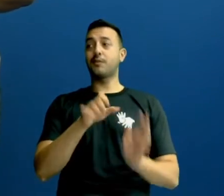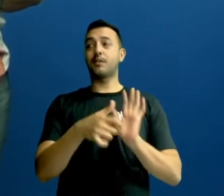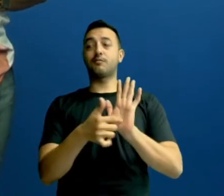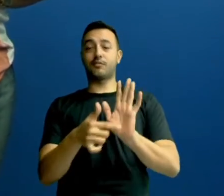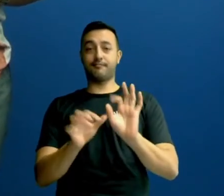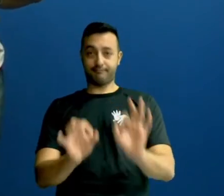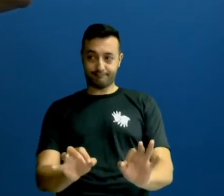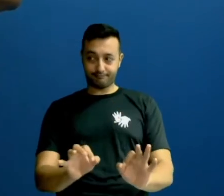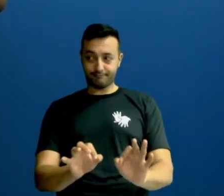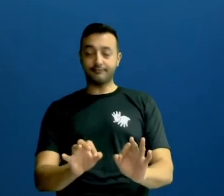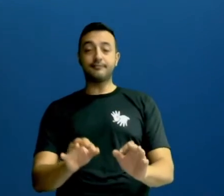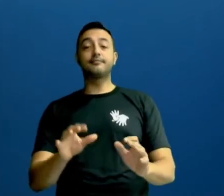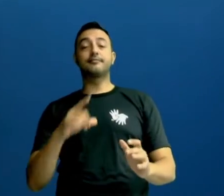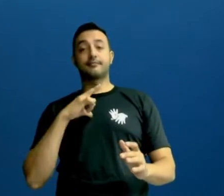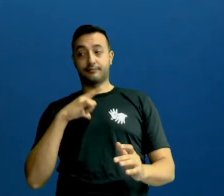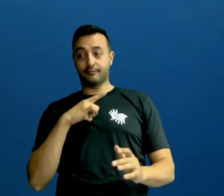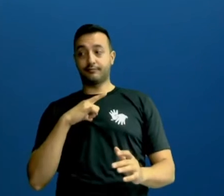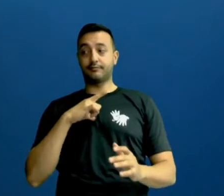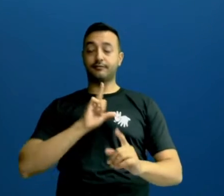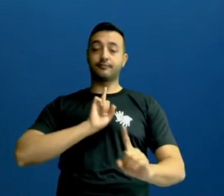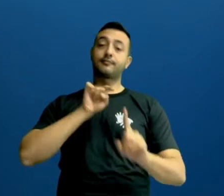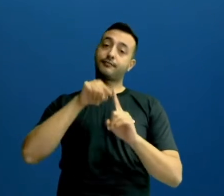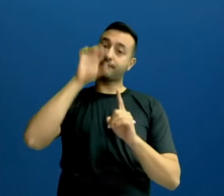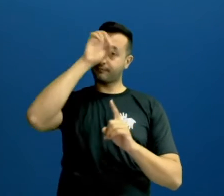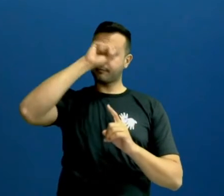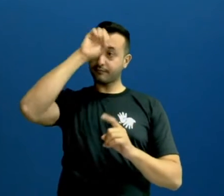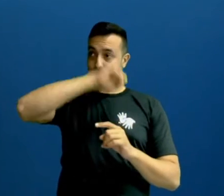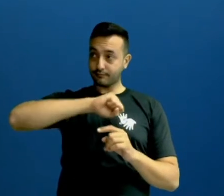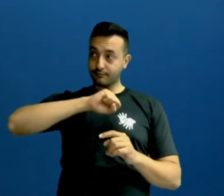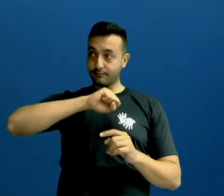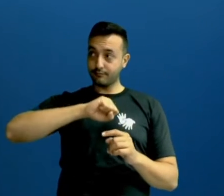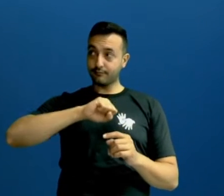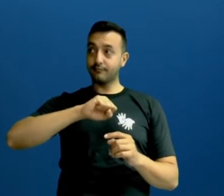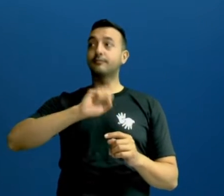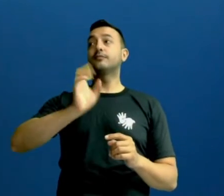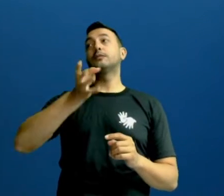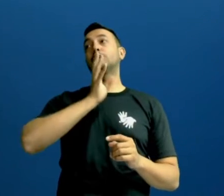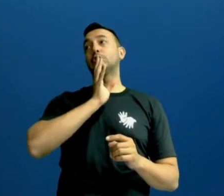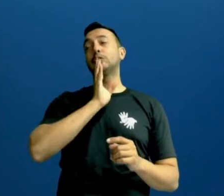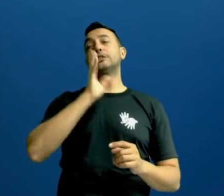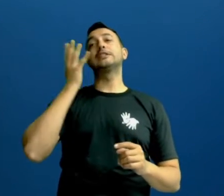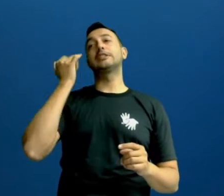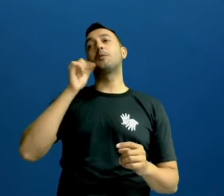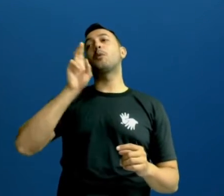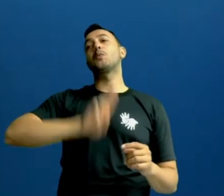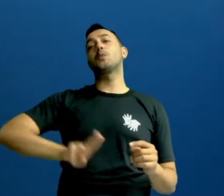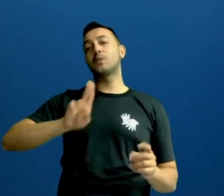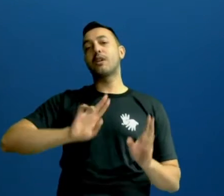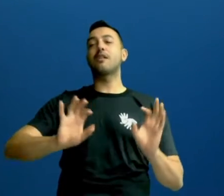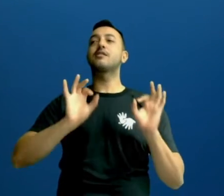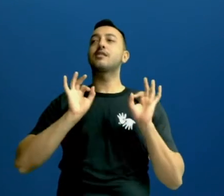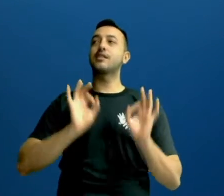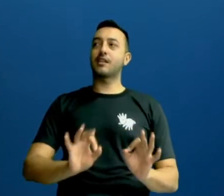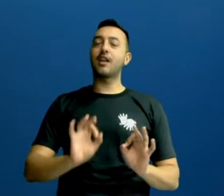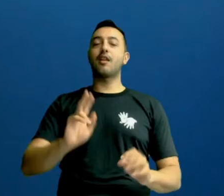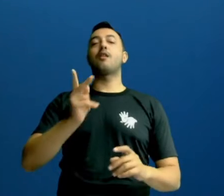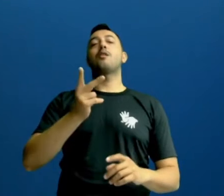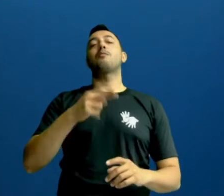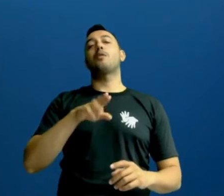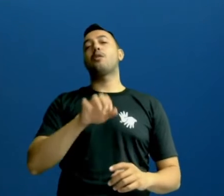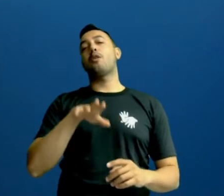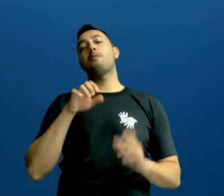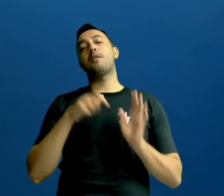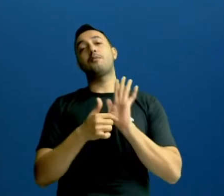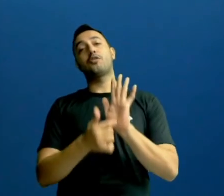demonstrativos certo temos aqui o nosso objetivo de aprendizagem que é conhecer e saber utilizar corretamente os pronomes